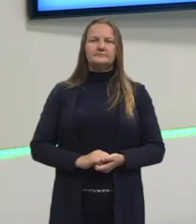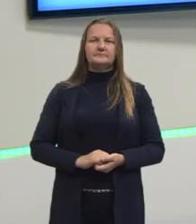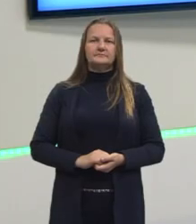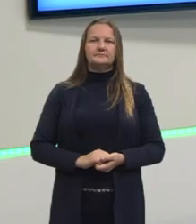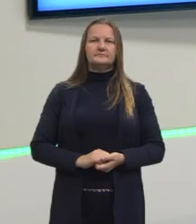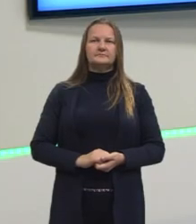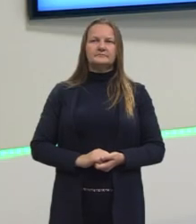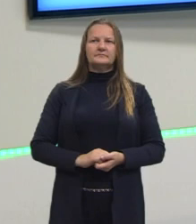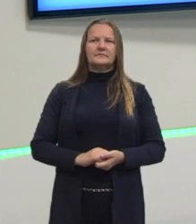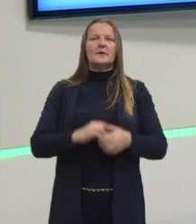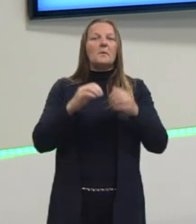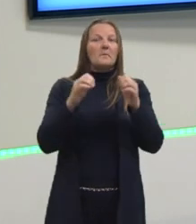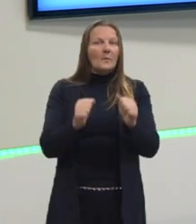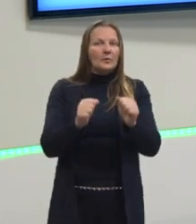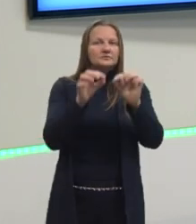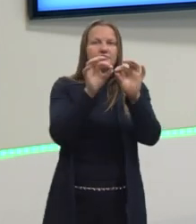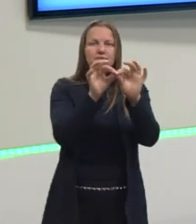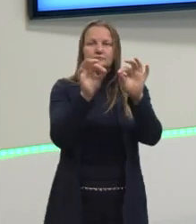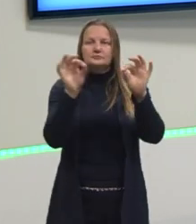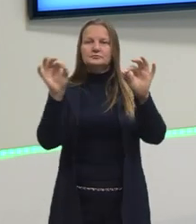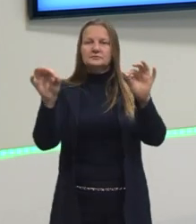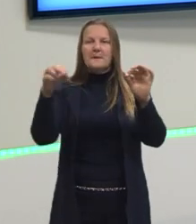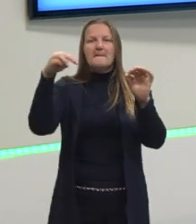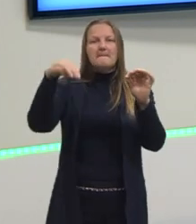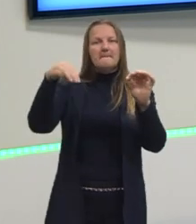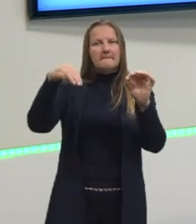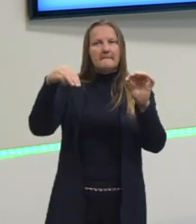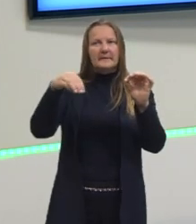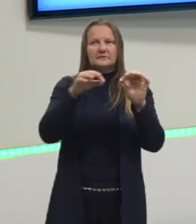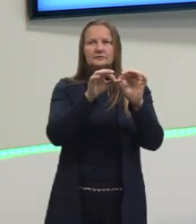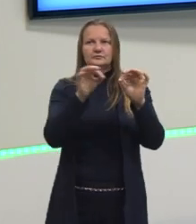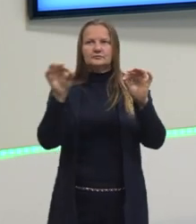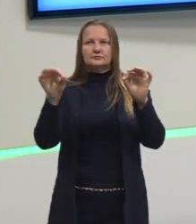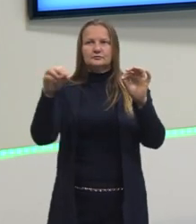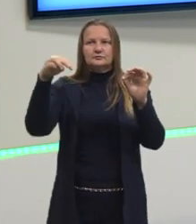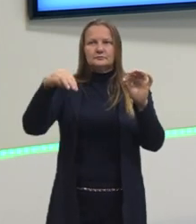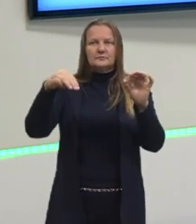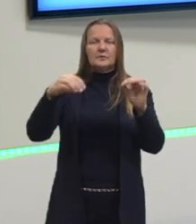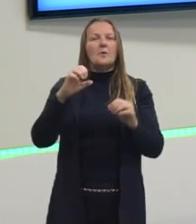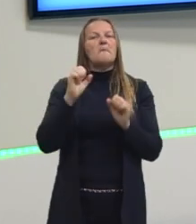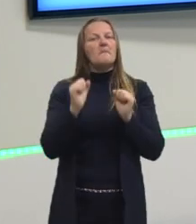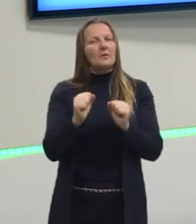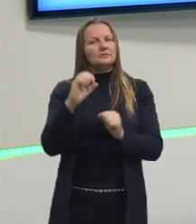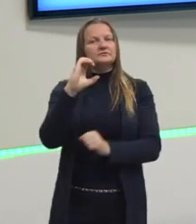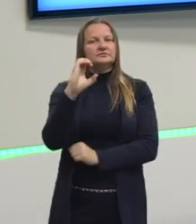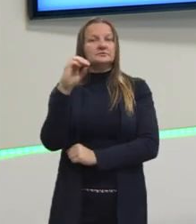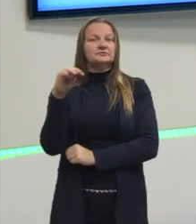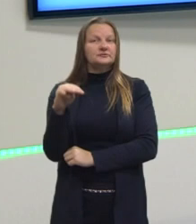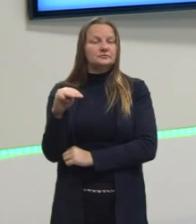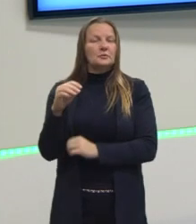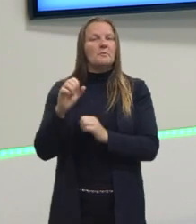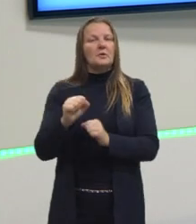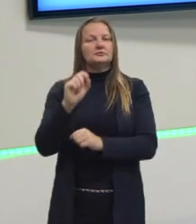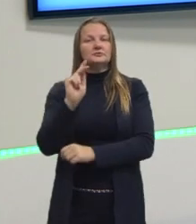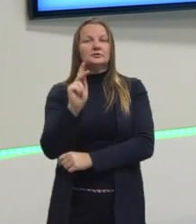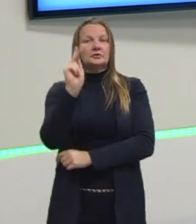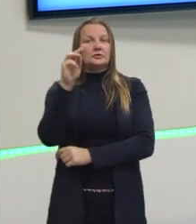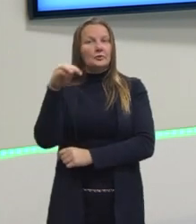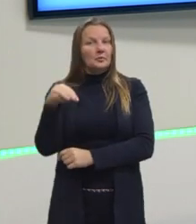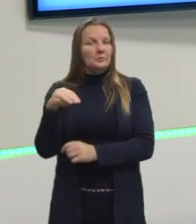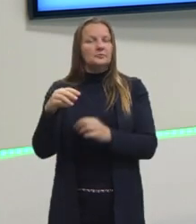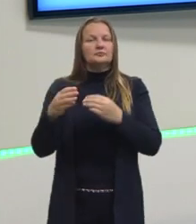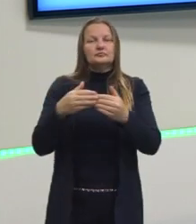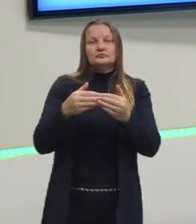né a gente pode medir essa amplitude em metros né pode ser centímetros pode ser quilômetros né enfim